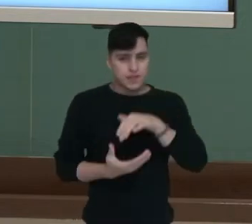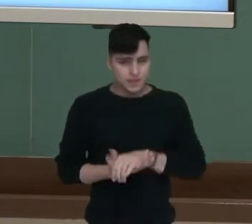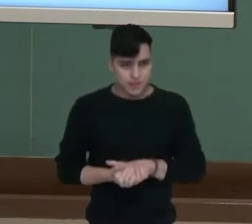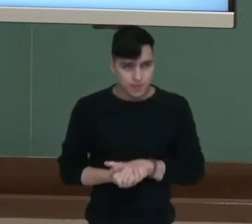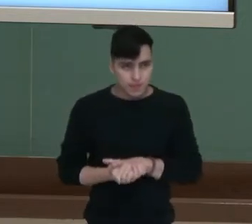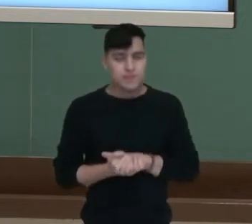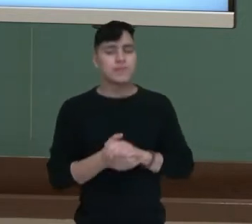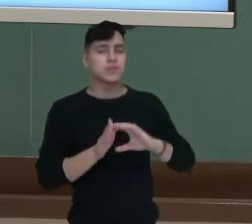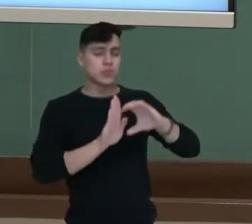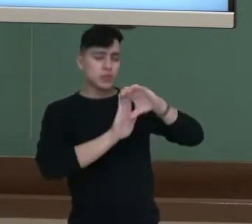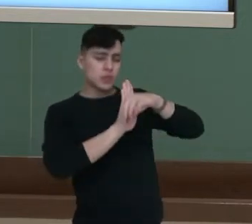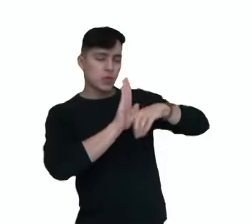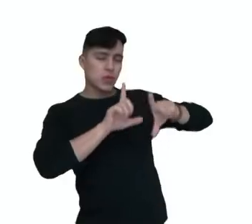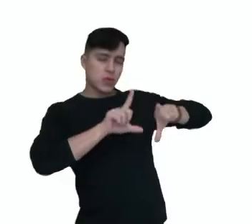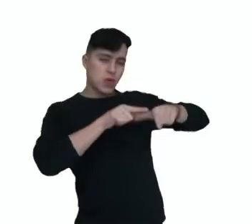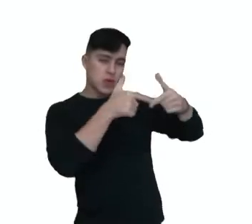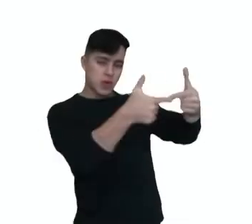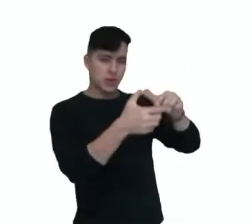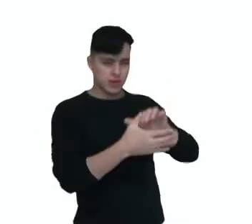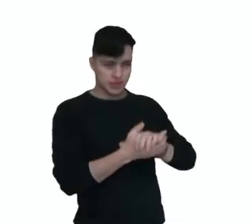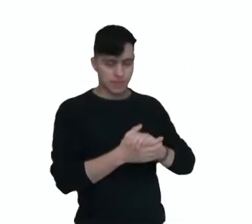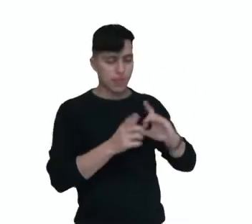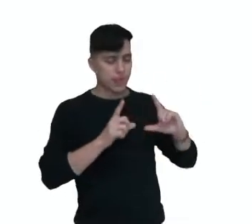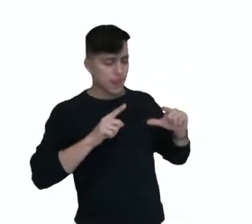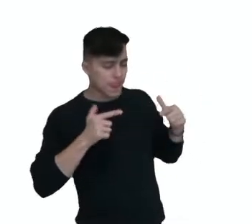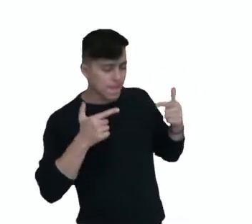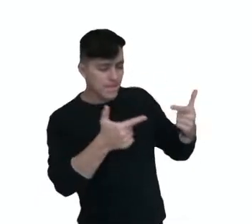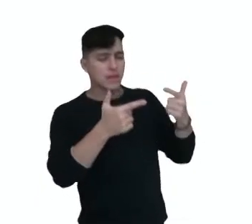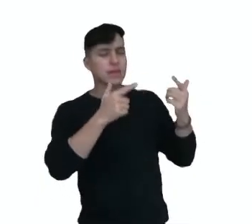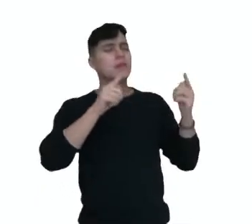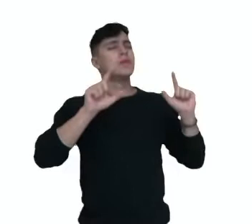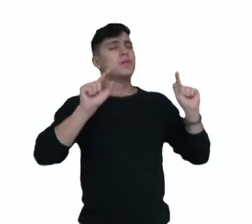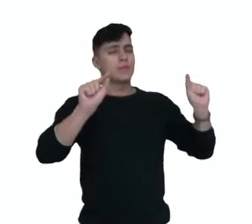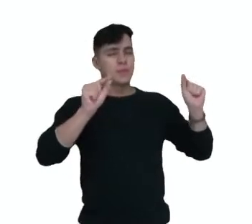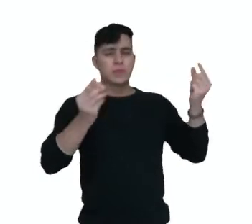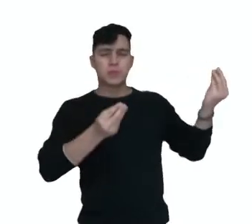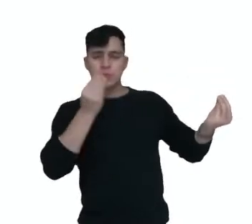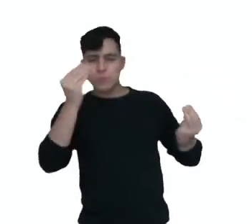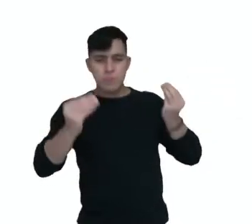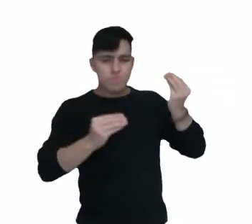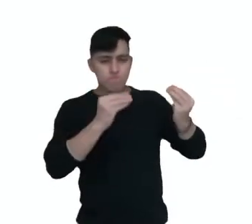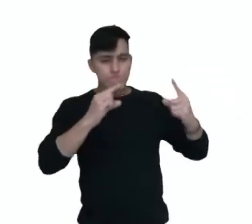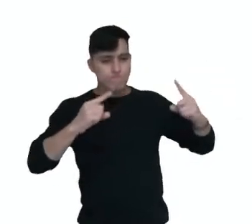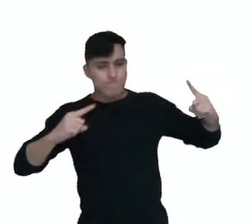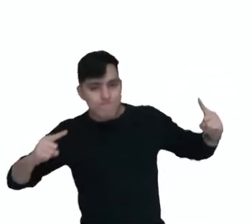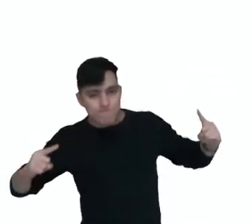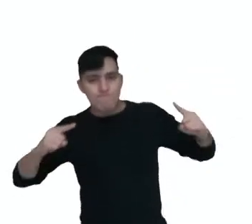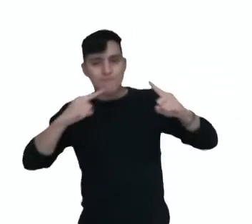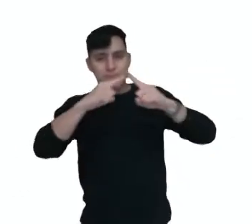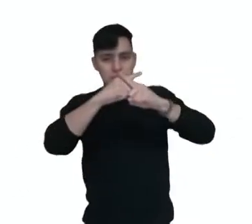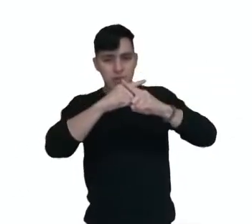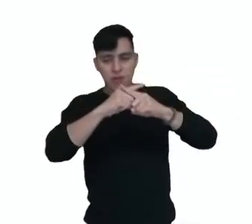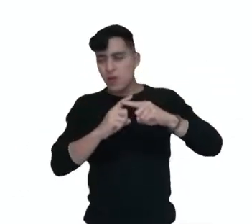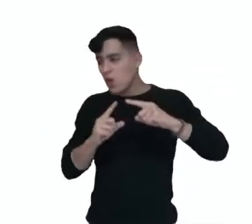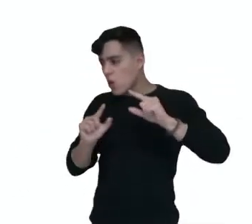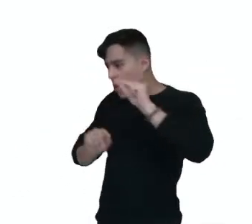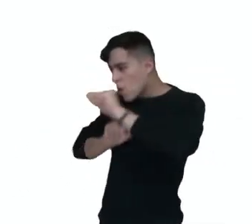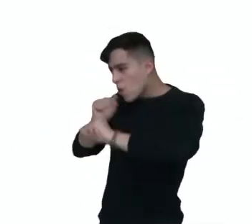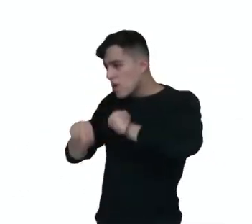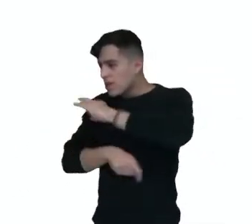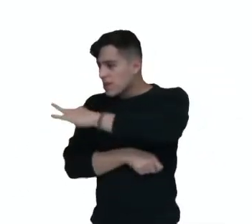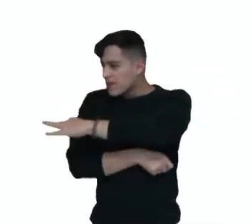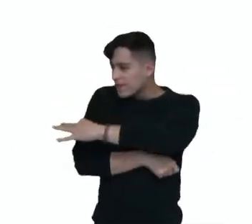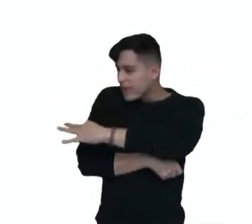Vamos definir lutas. As lutas são disputadas em que os oponentes utilizam de